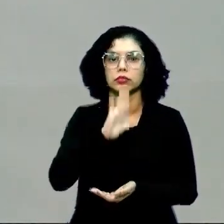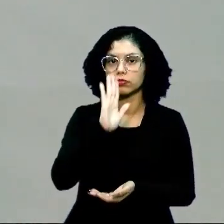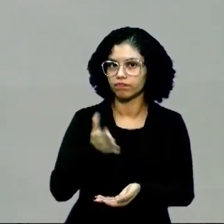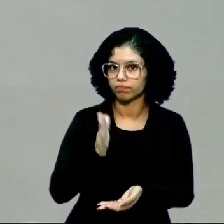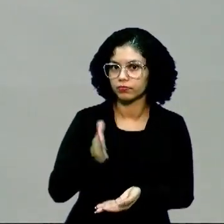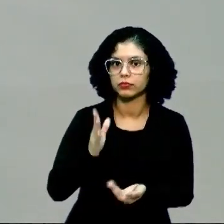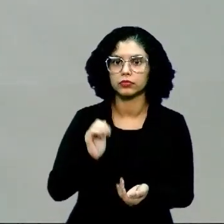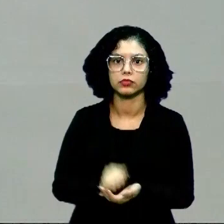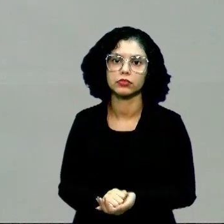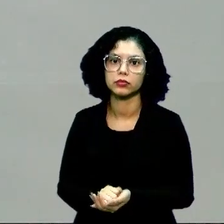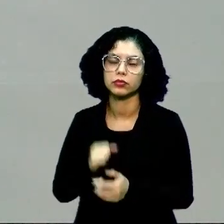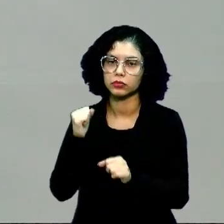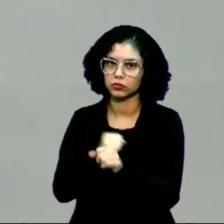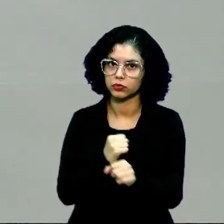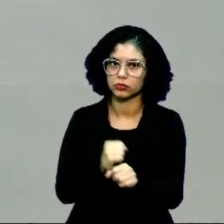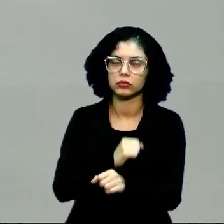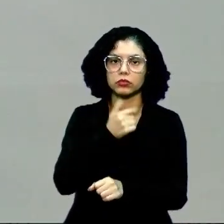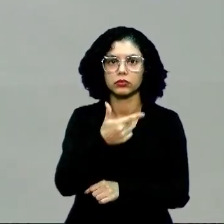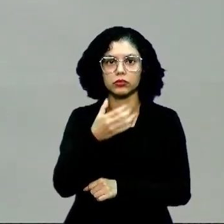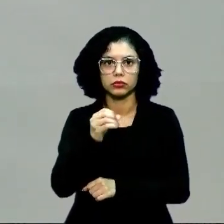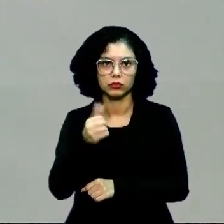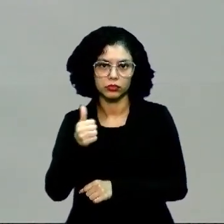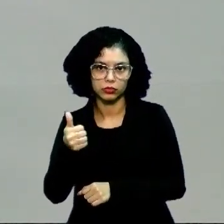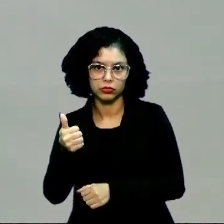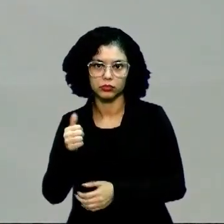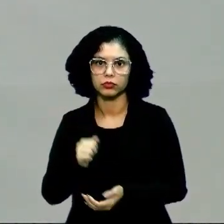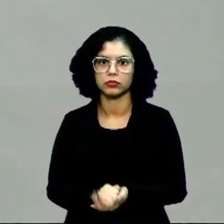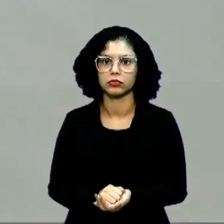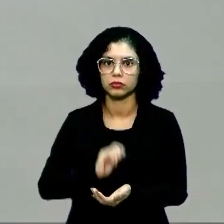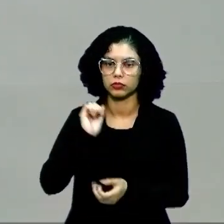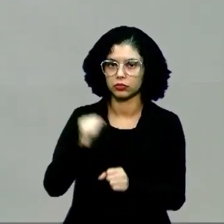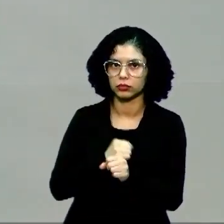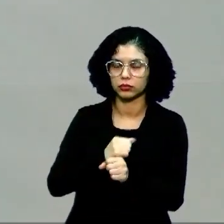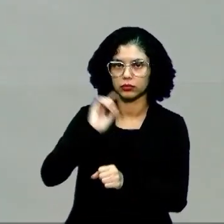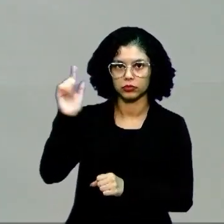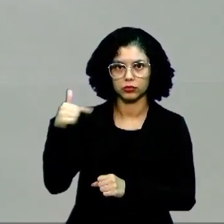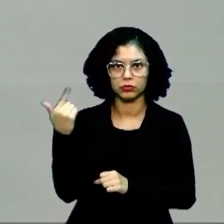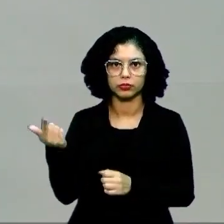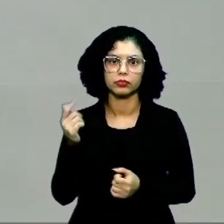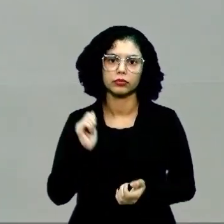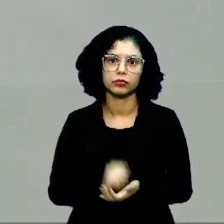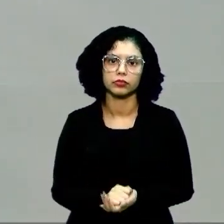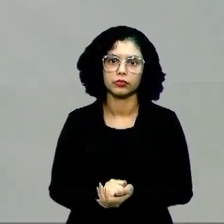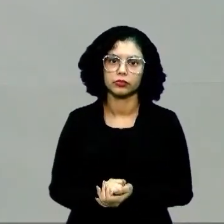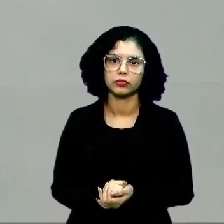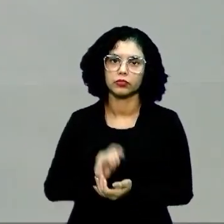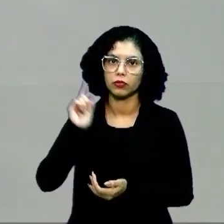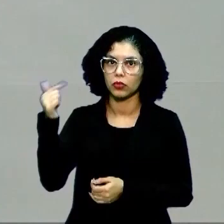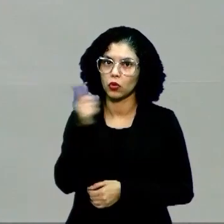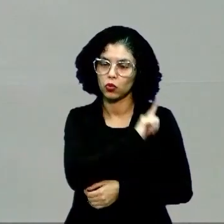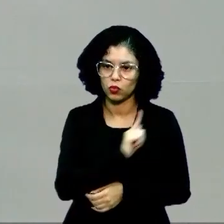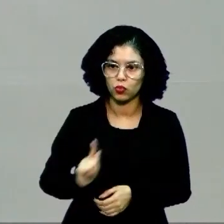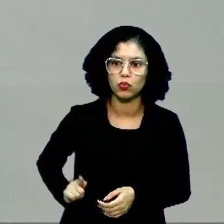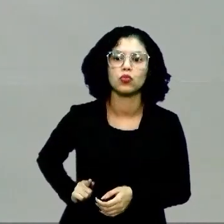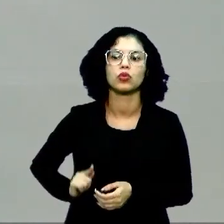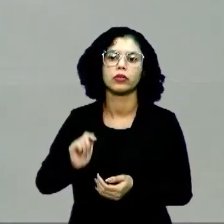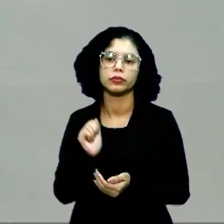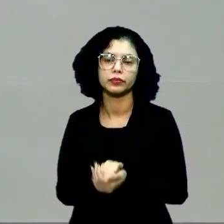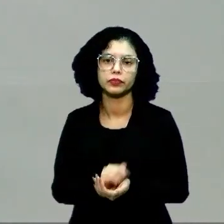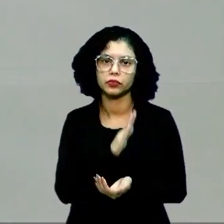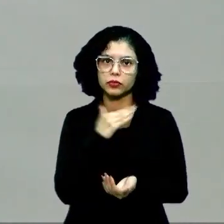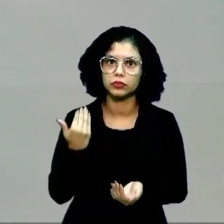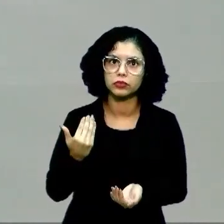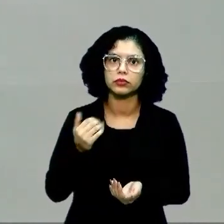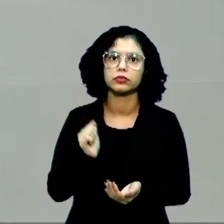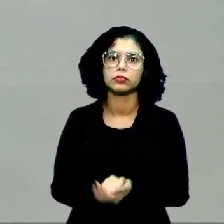já no ano de 2011, ou seja, anos depois ele foi morto em outro governo, ou seja, ele foi morto no